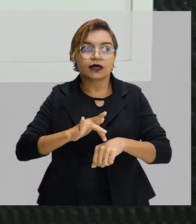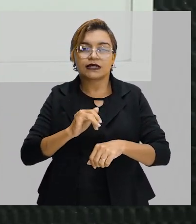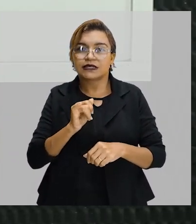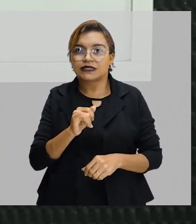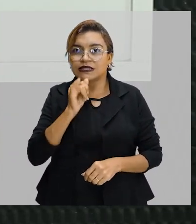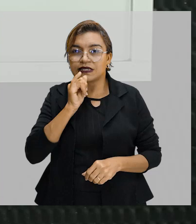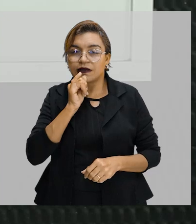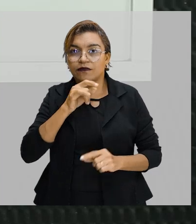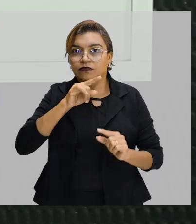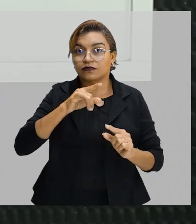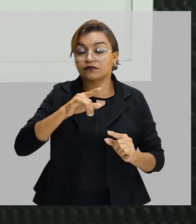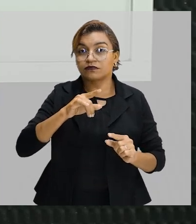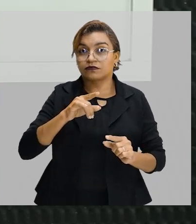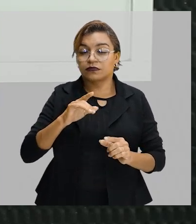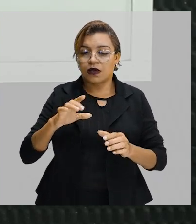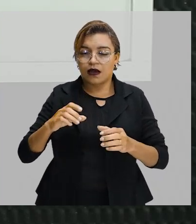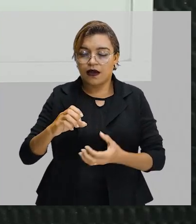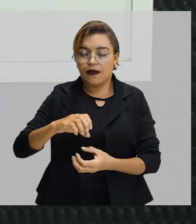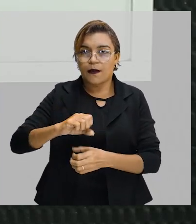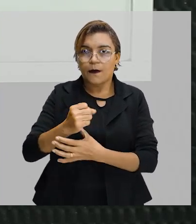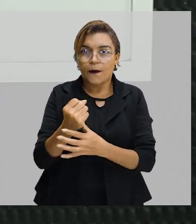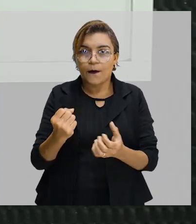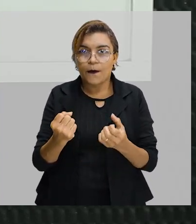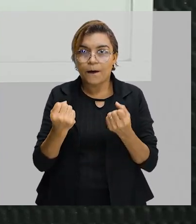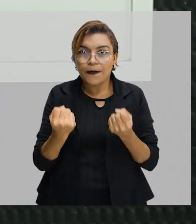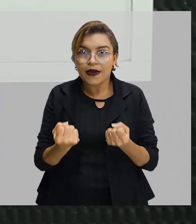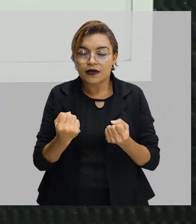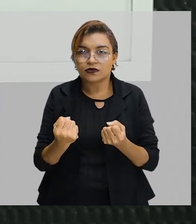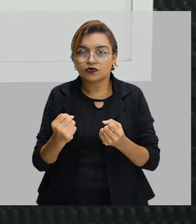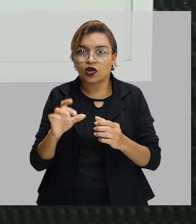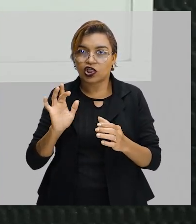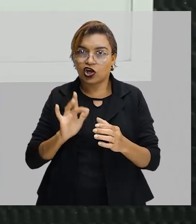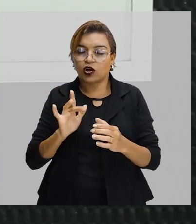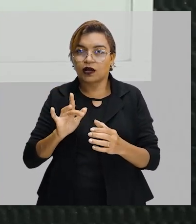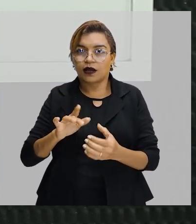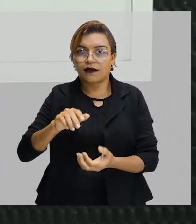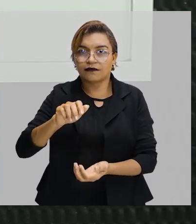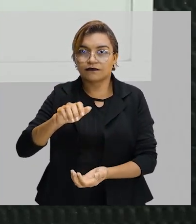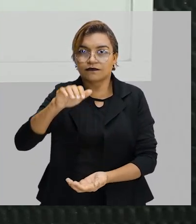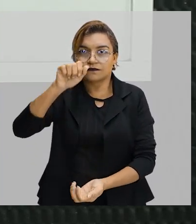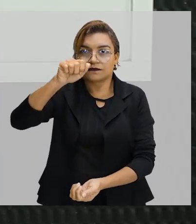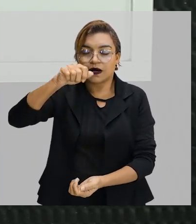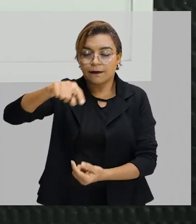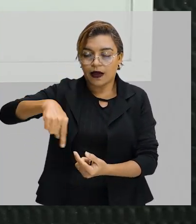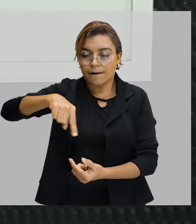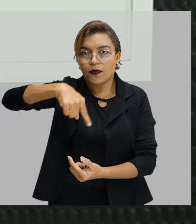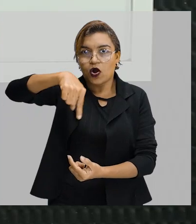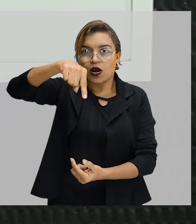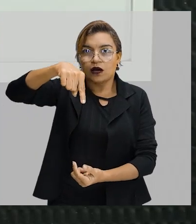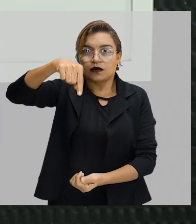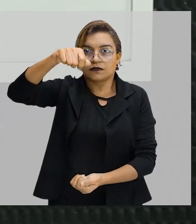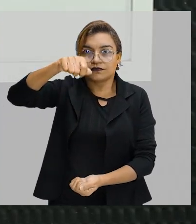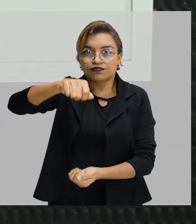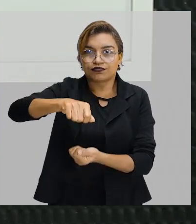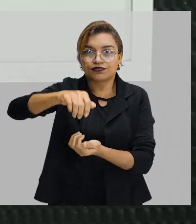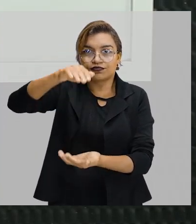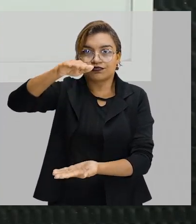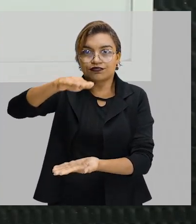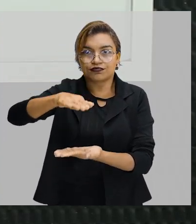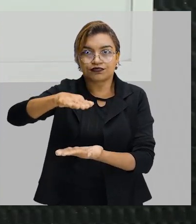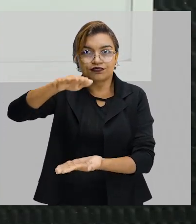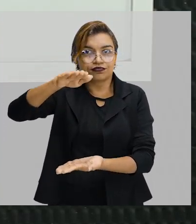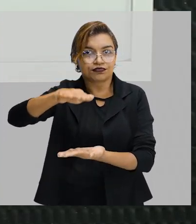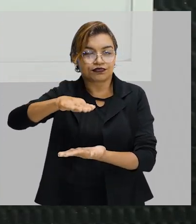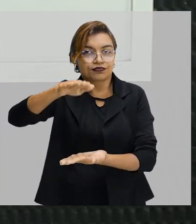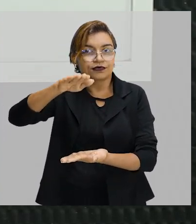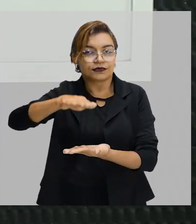vai começar a oscilar. Ele vai oscilar, ele vai para cima e para baixo, ok? Por que ele faz isso? Primeiro porque